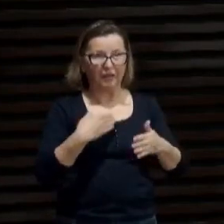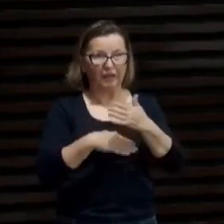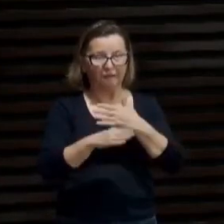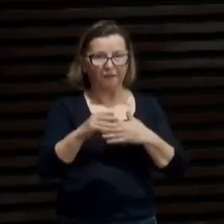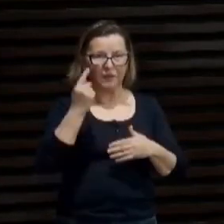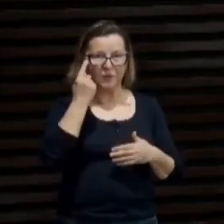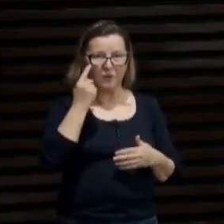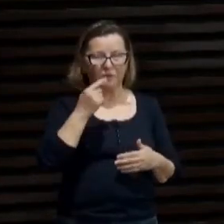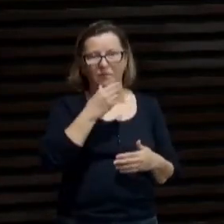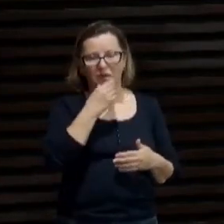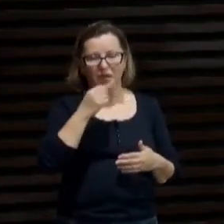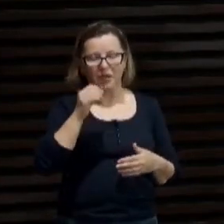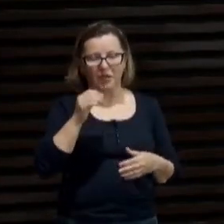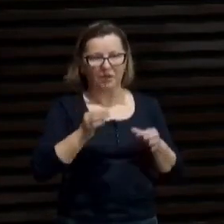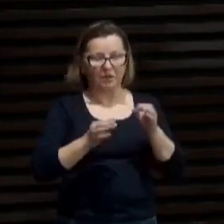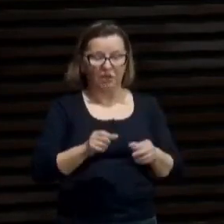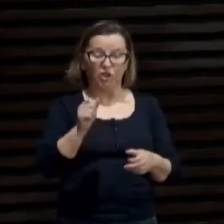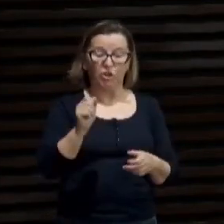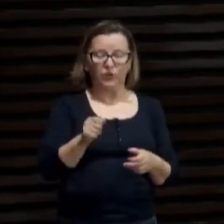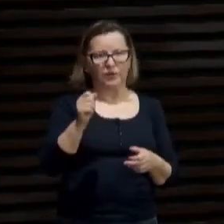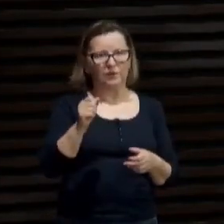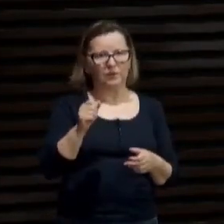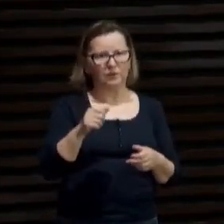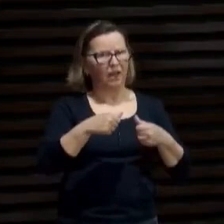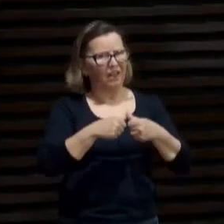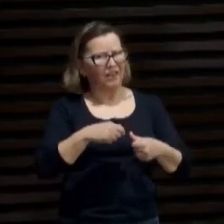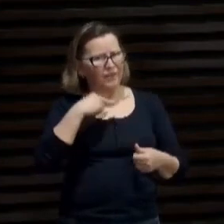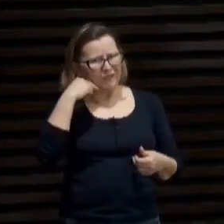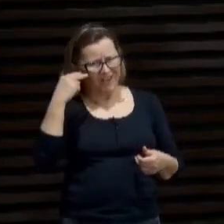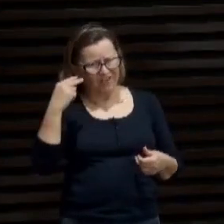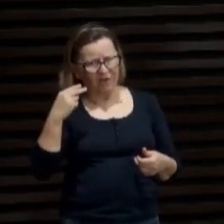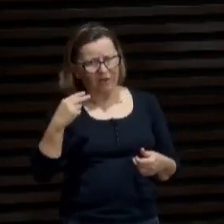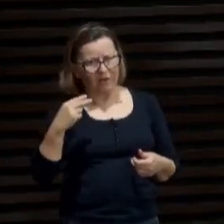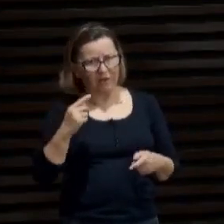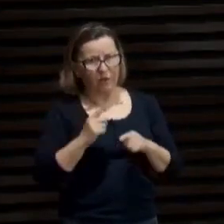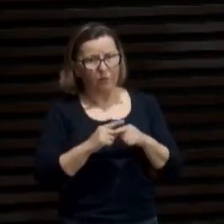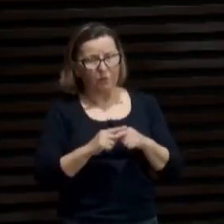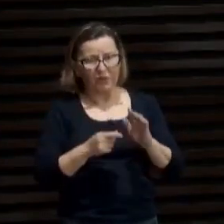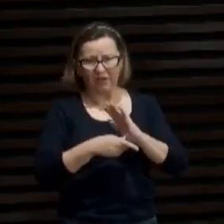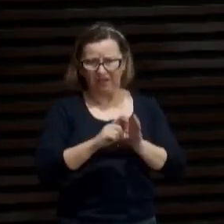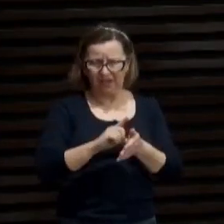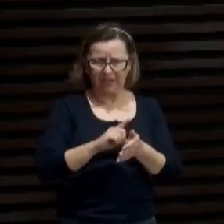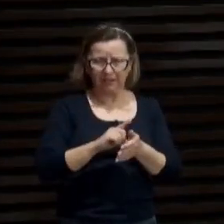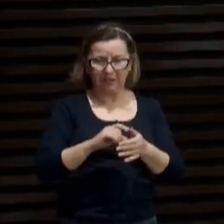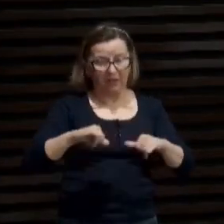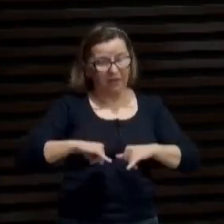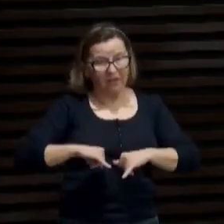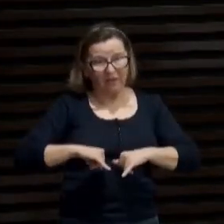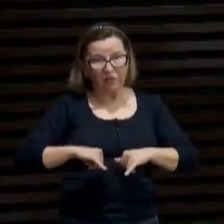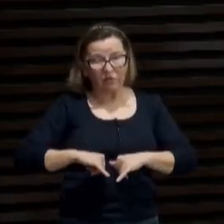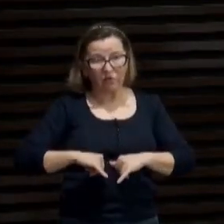vergonha. Por que vocês antes não sofrem o dano? Sofre o dano e ganha o